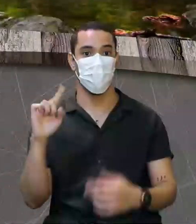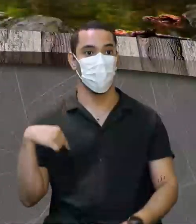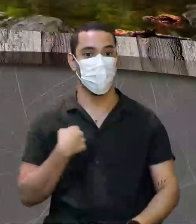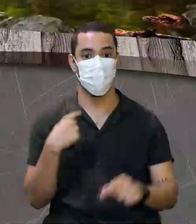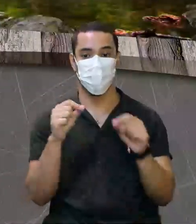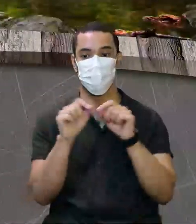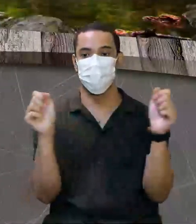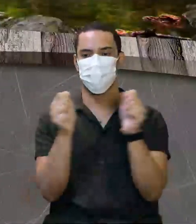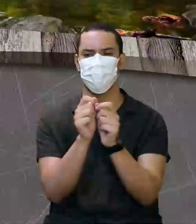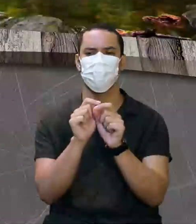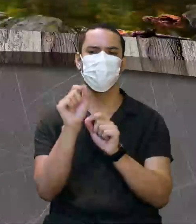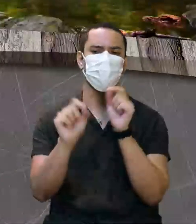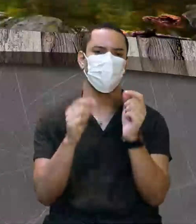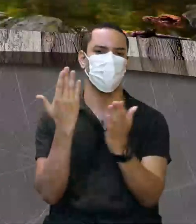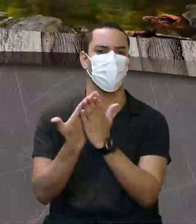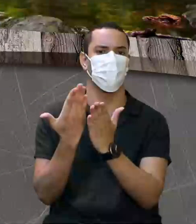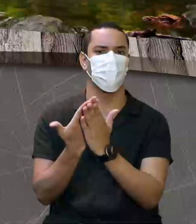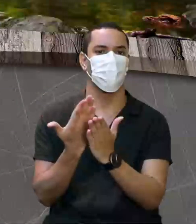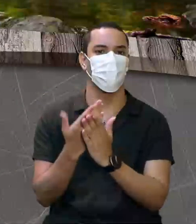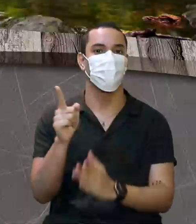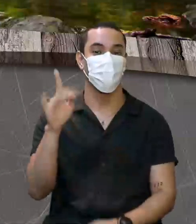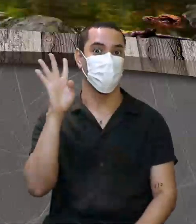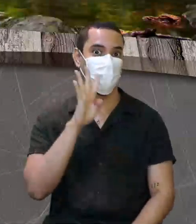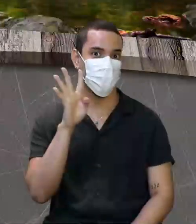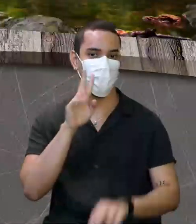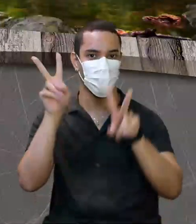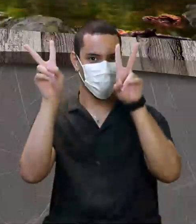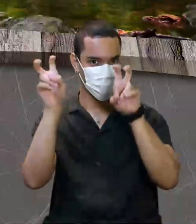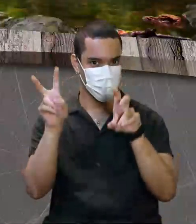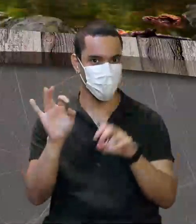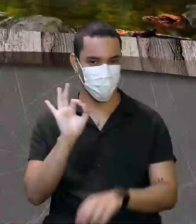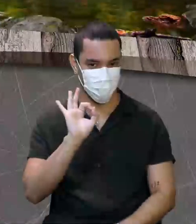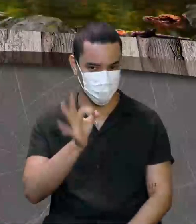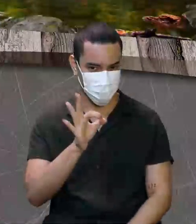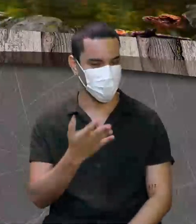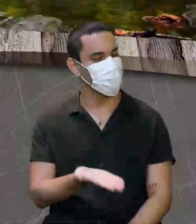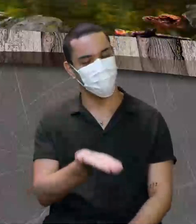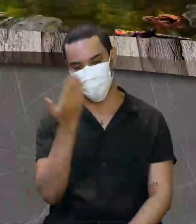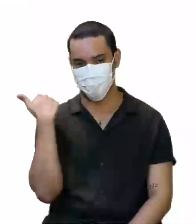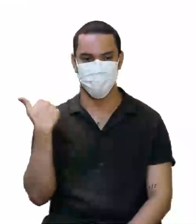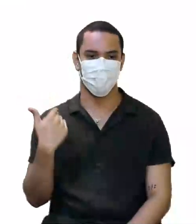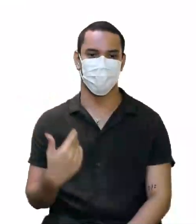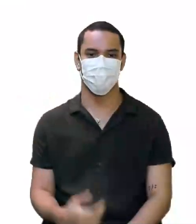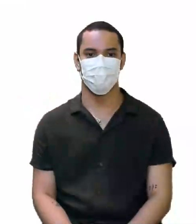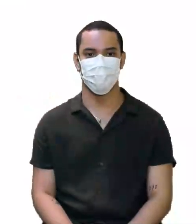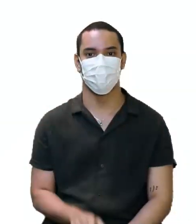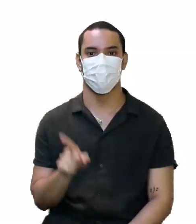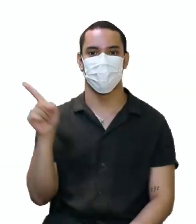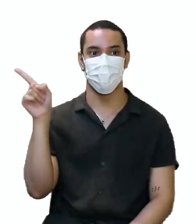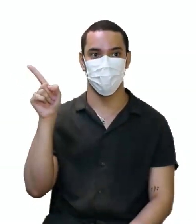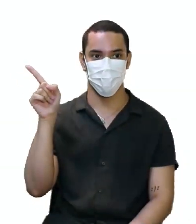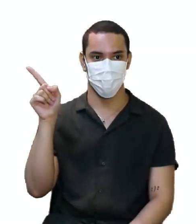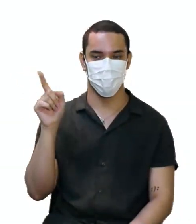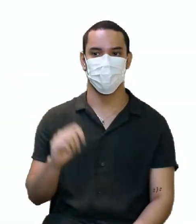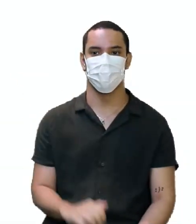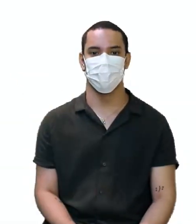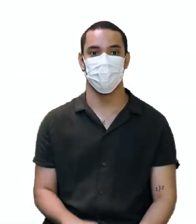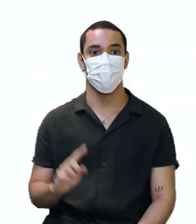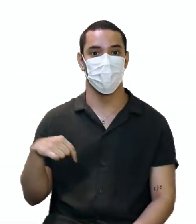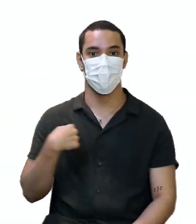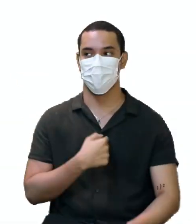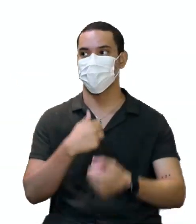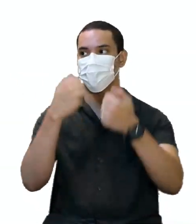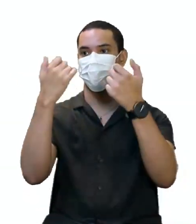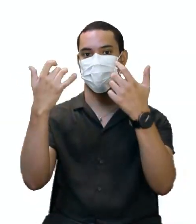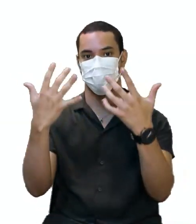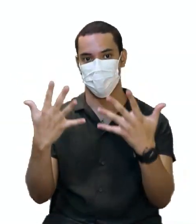então ver o que foi que a gente viu nessa aula, que foi muito bacana, né? Foi. Vamos lá? Olha lá na tela. A gente falou sobre a